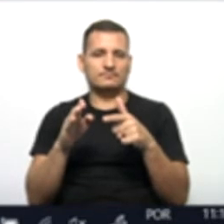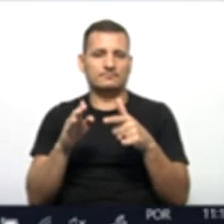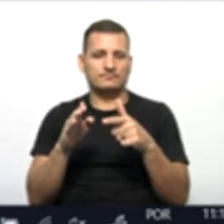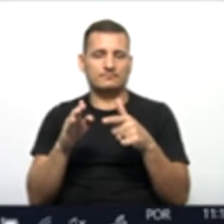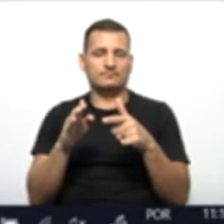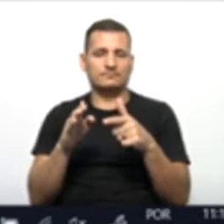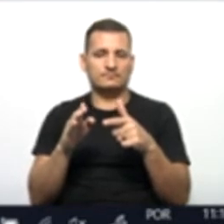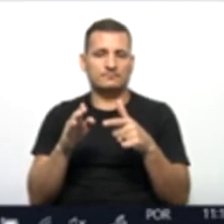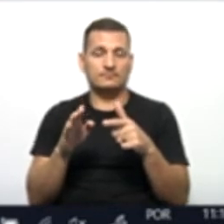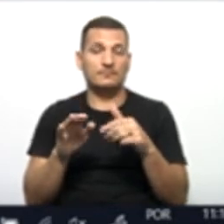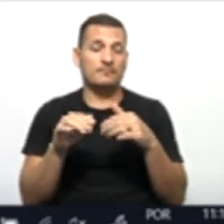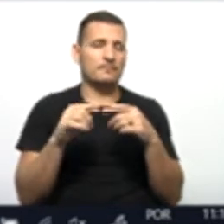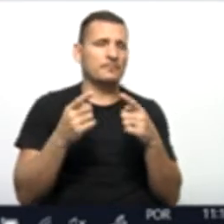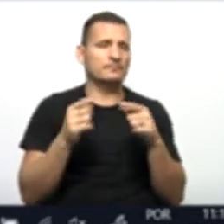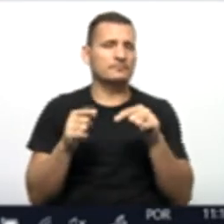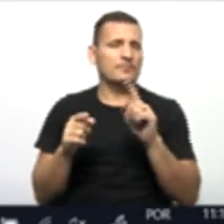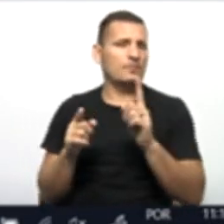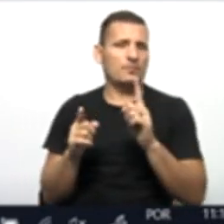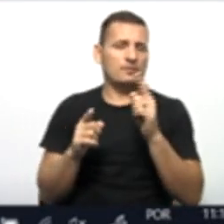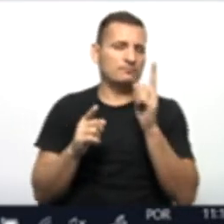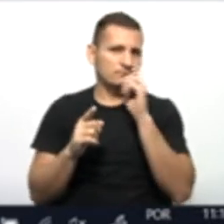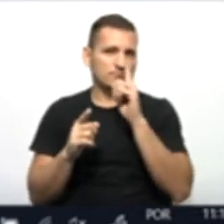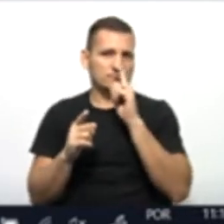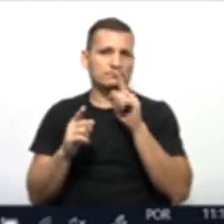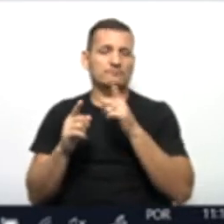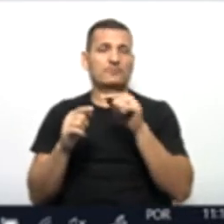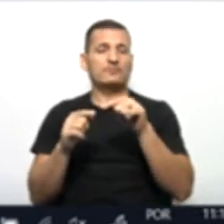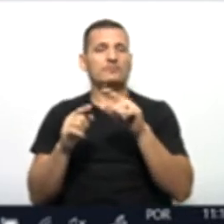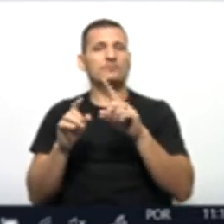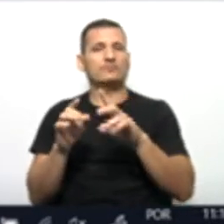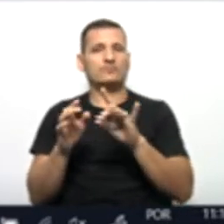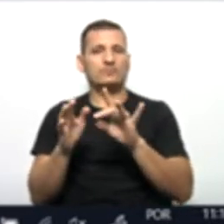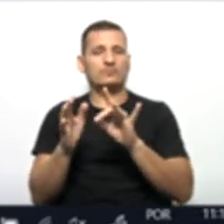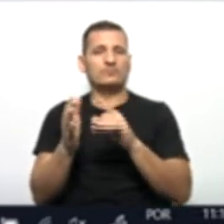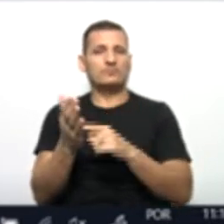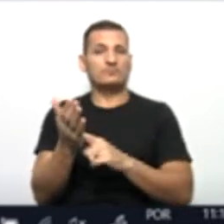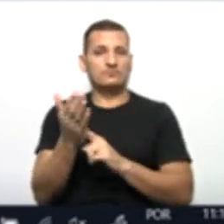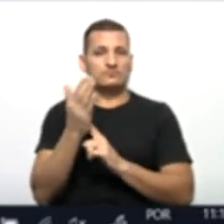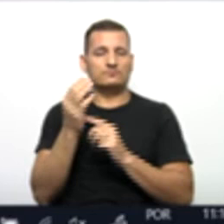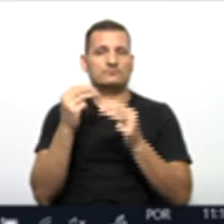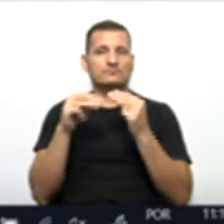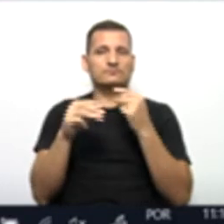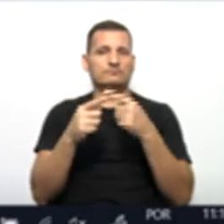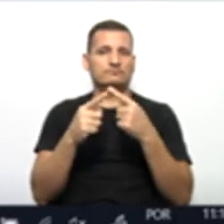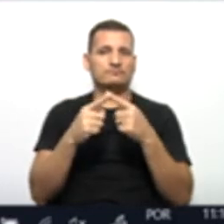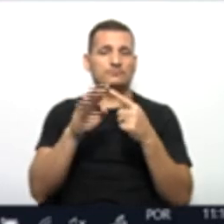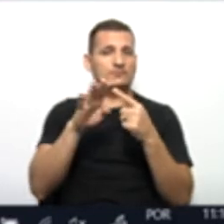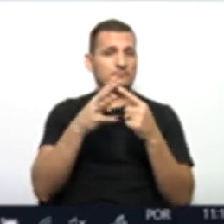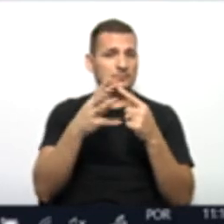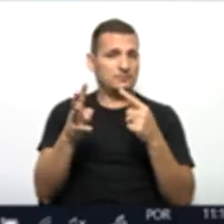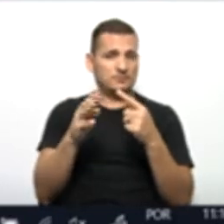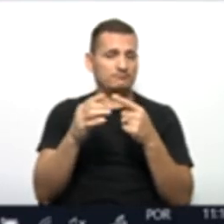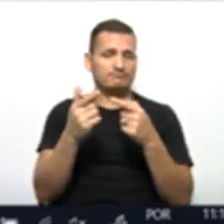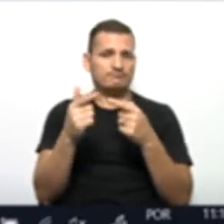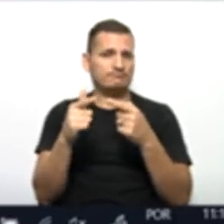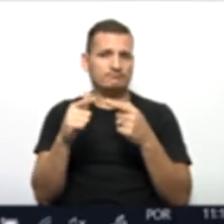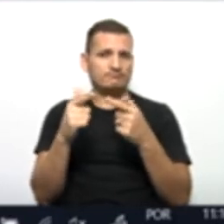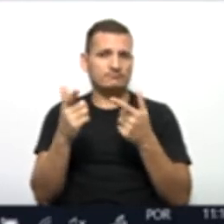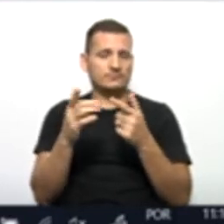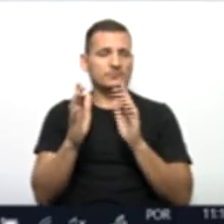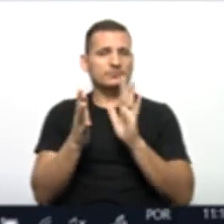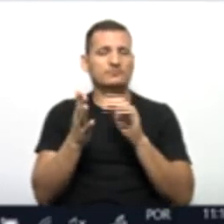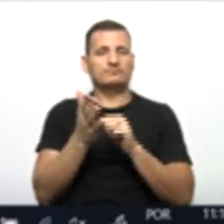um erro ele só está mostrando essa mensagem porque a tabela não existe mais já